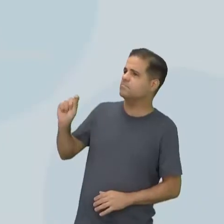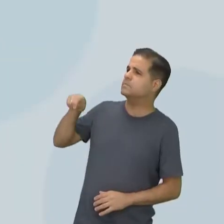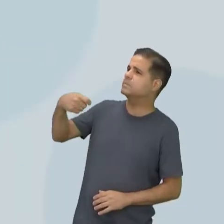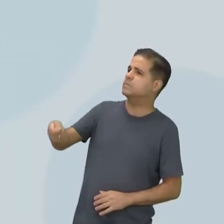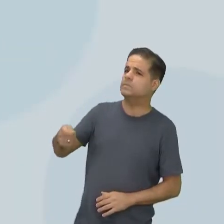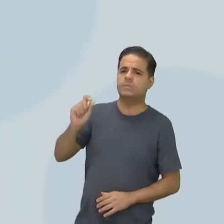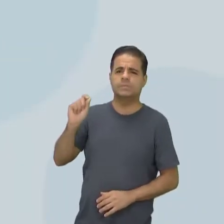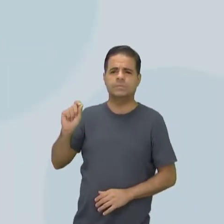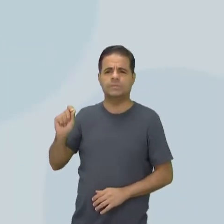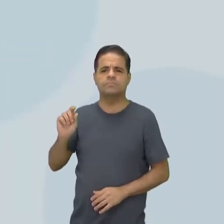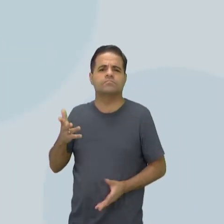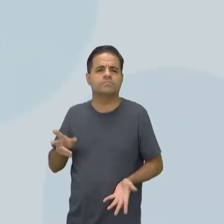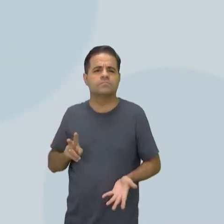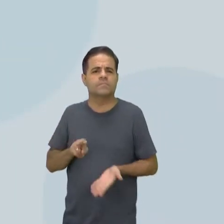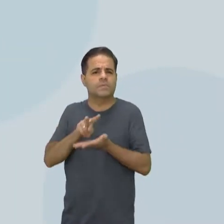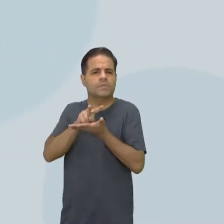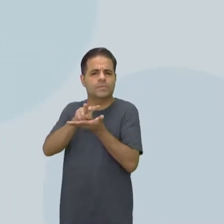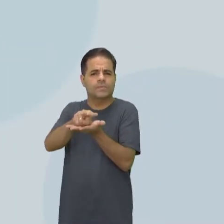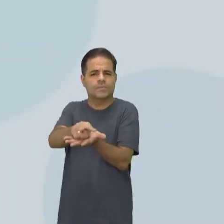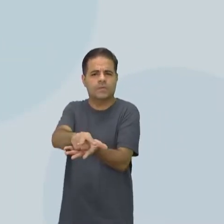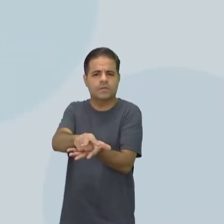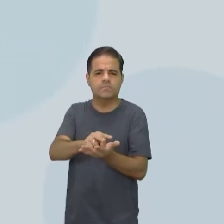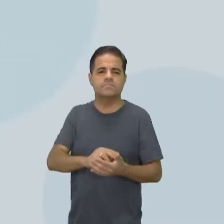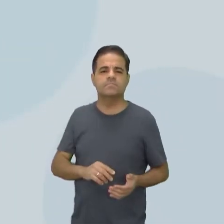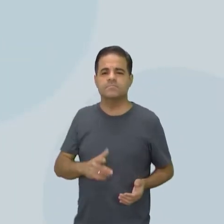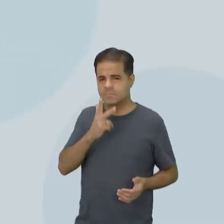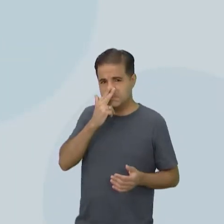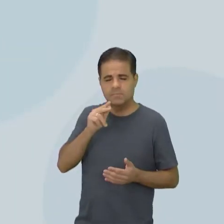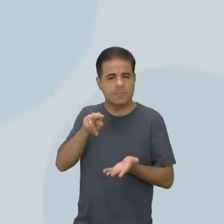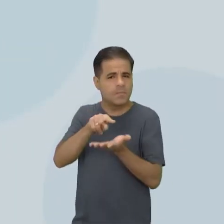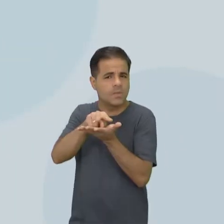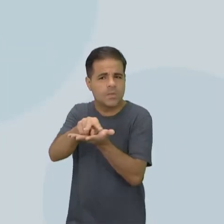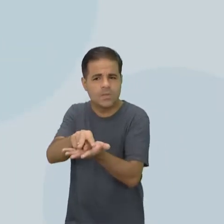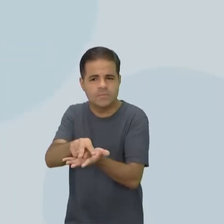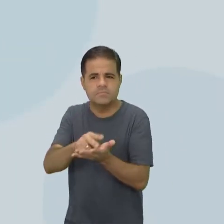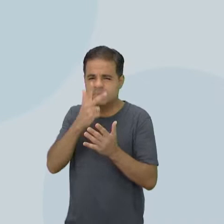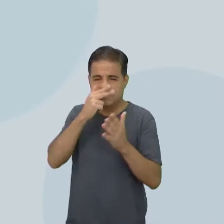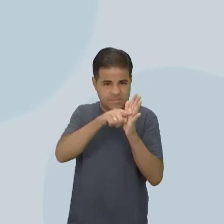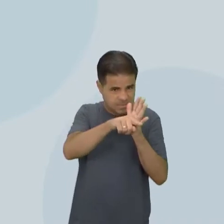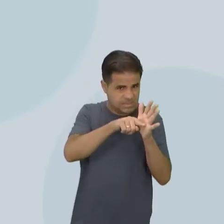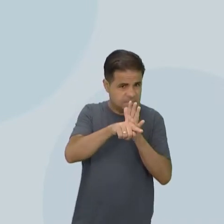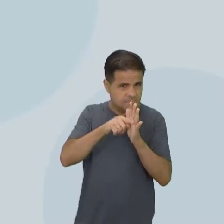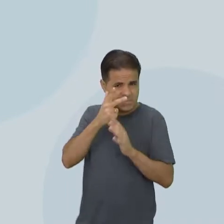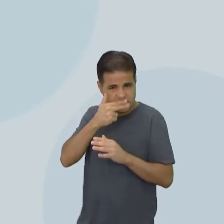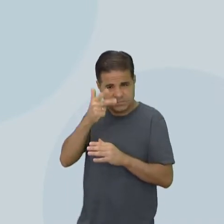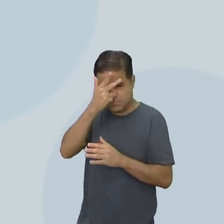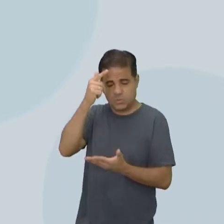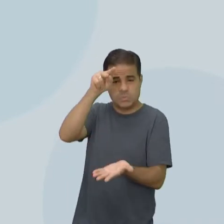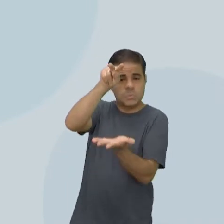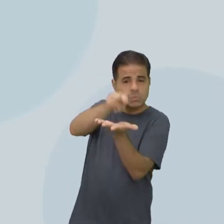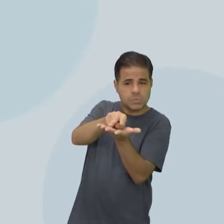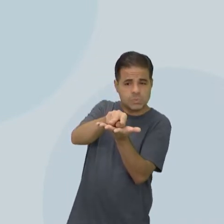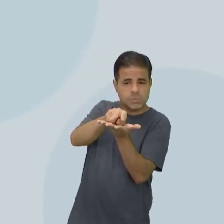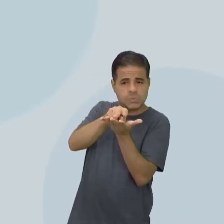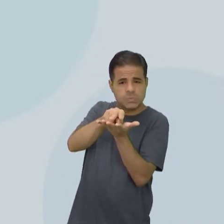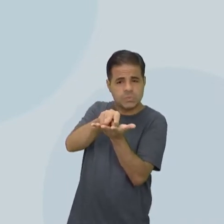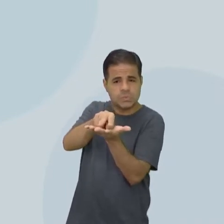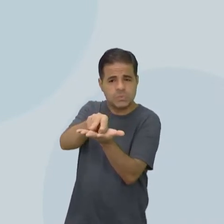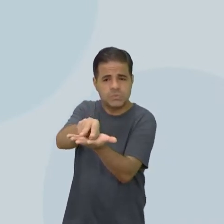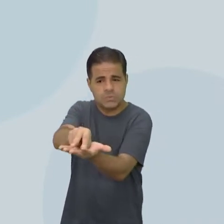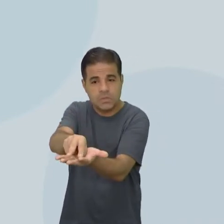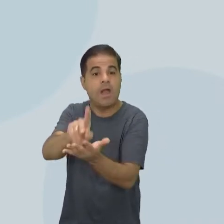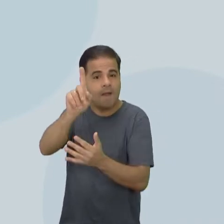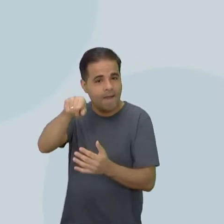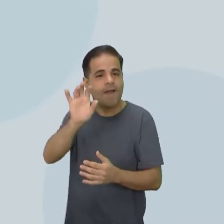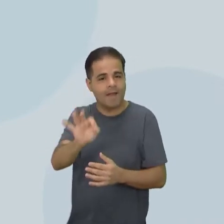isso? Que máquina é essa? Parece aquelas máquinas de fazer exame, sabe? Onde a pessoa deita. É isso mesmo, olha só. É